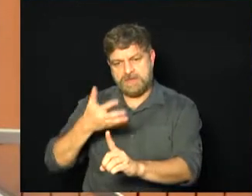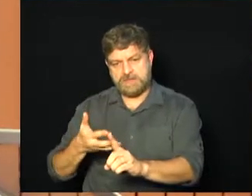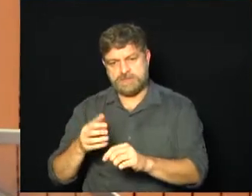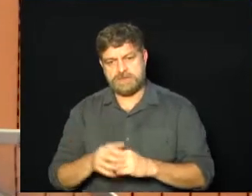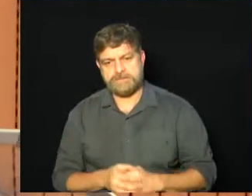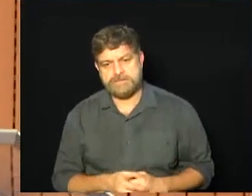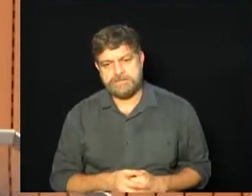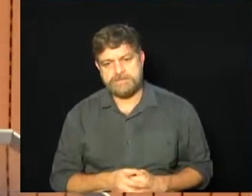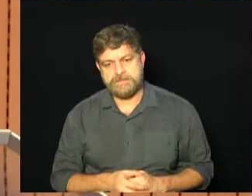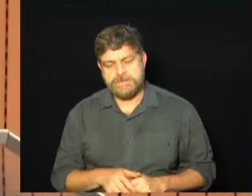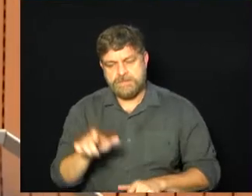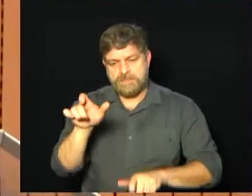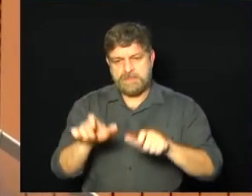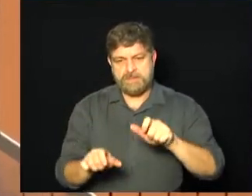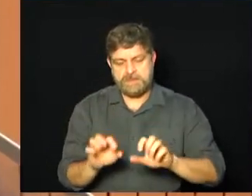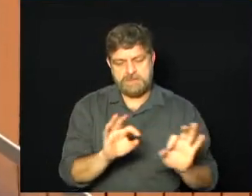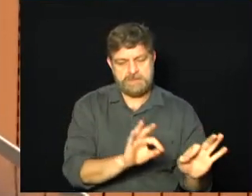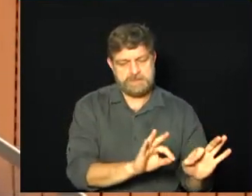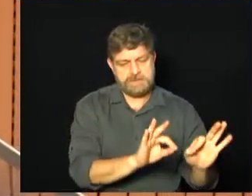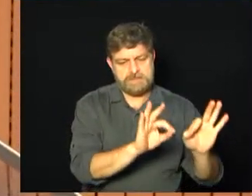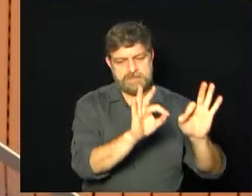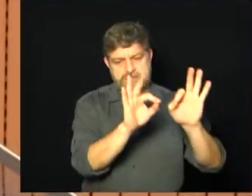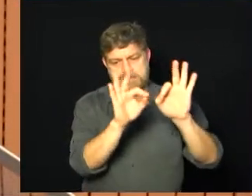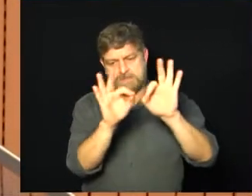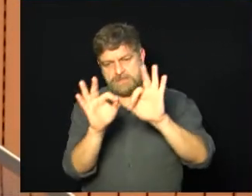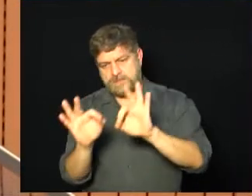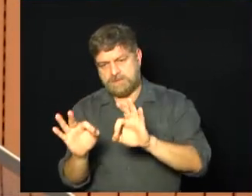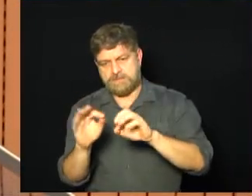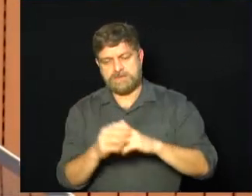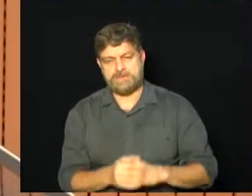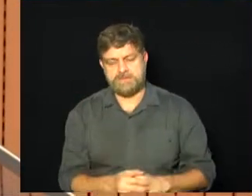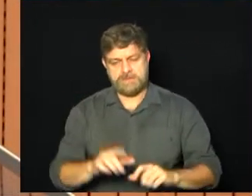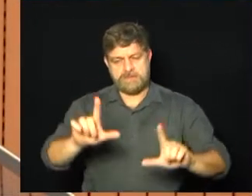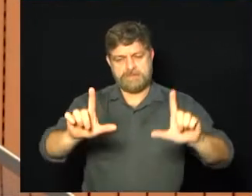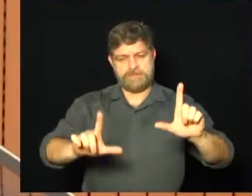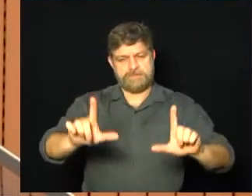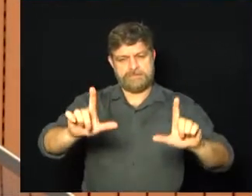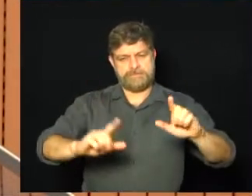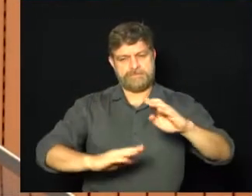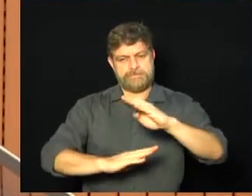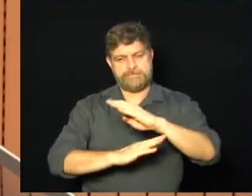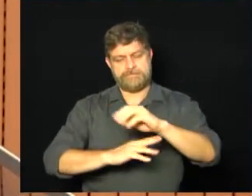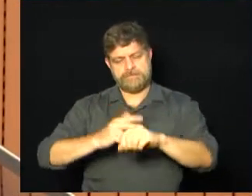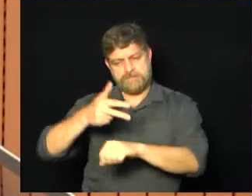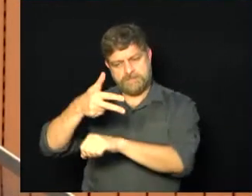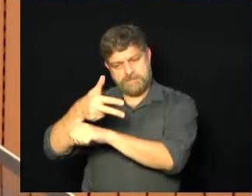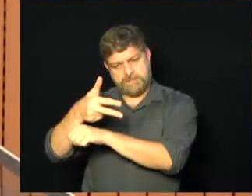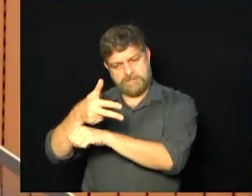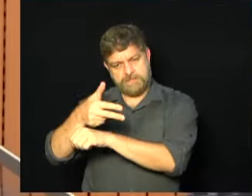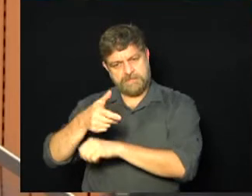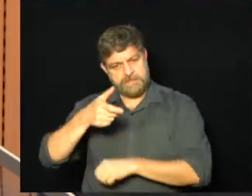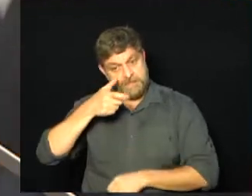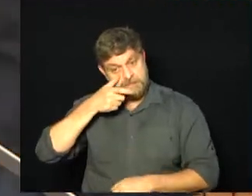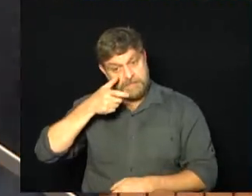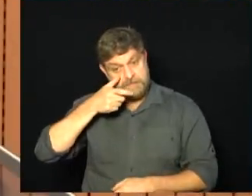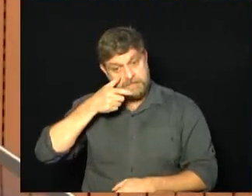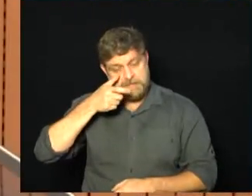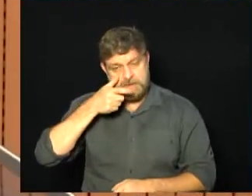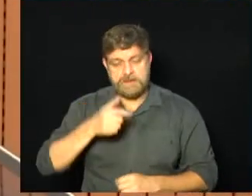caros espectadores que nos assistem através da TV Câmara,